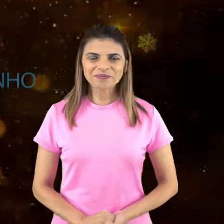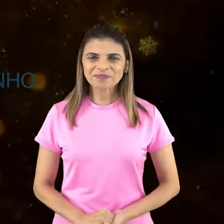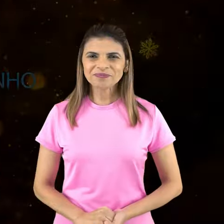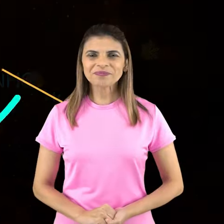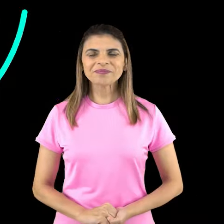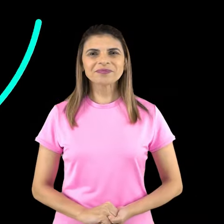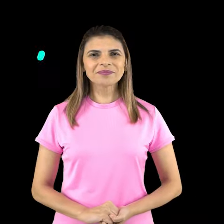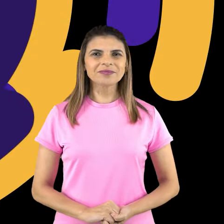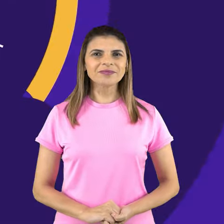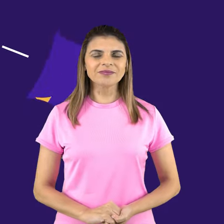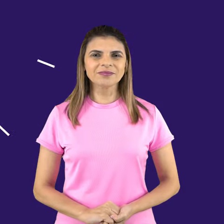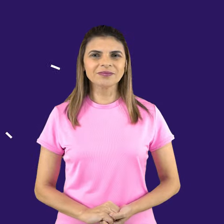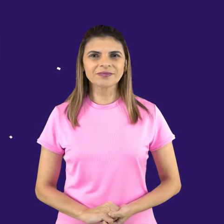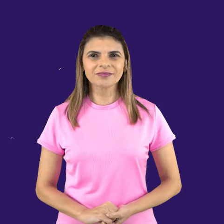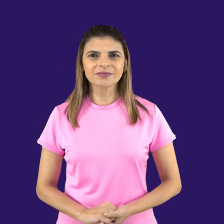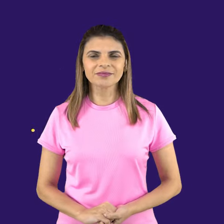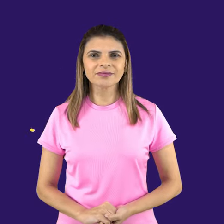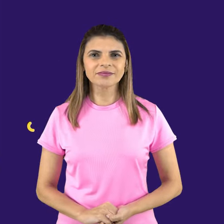Aqui,